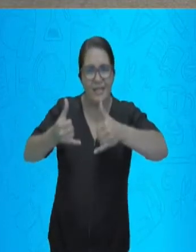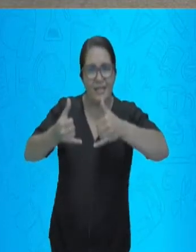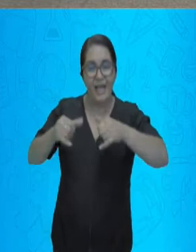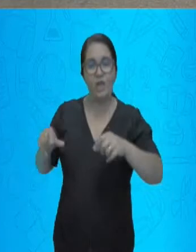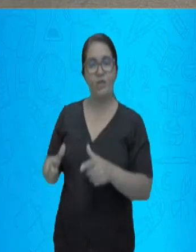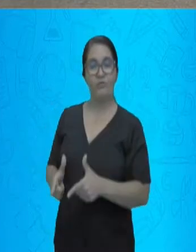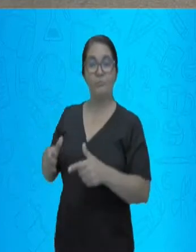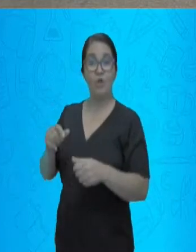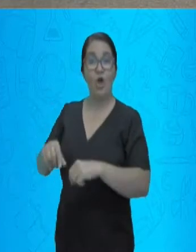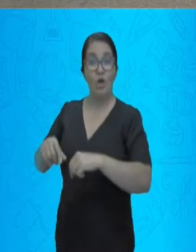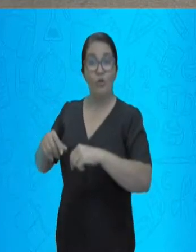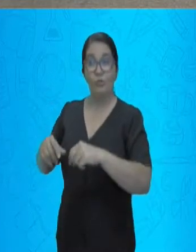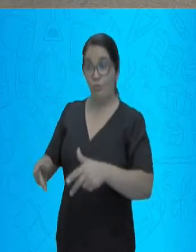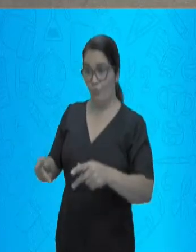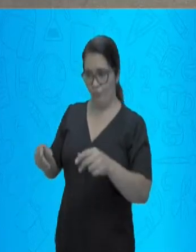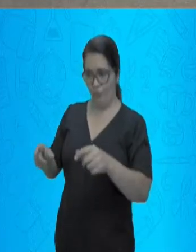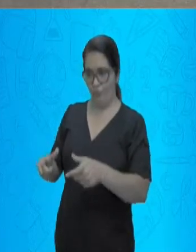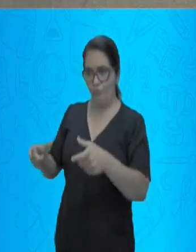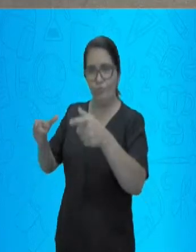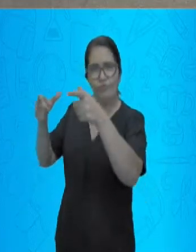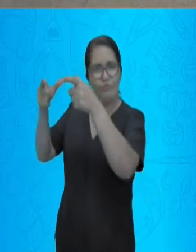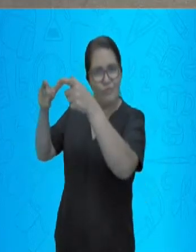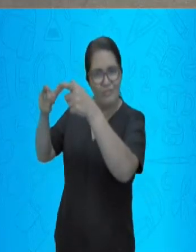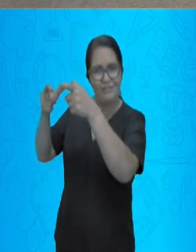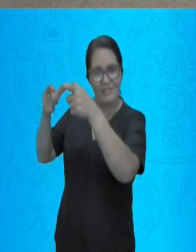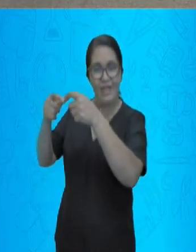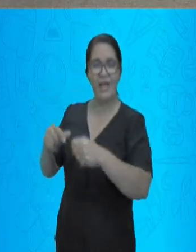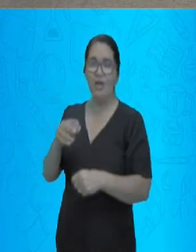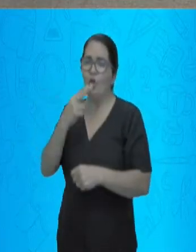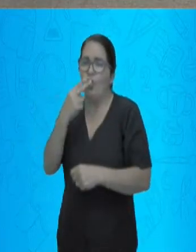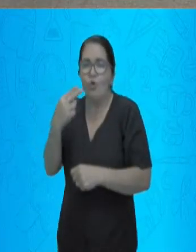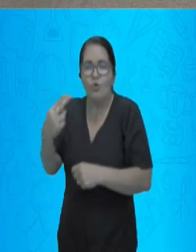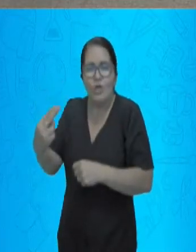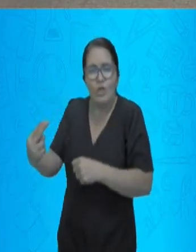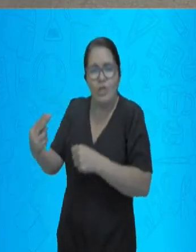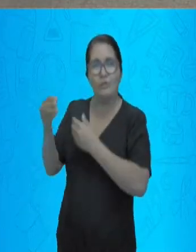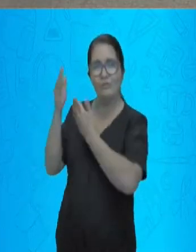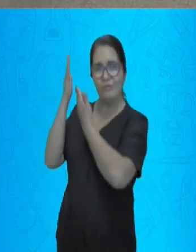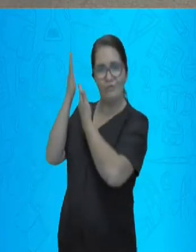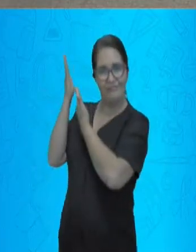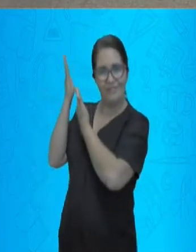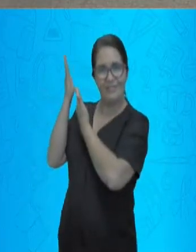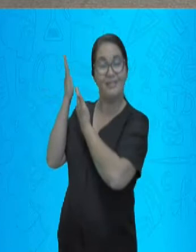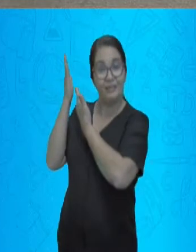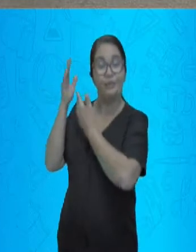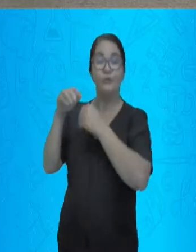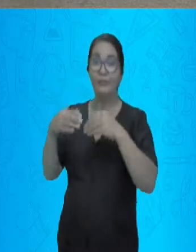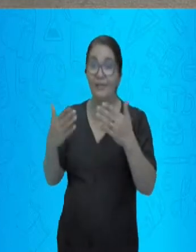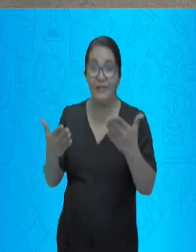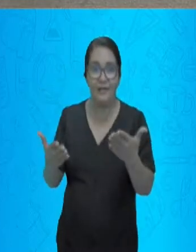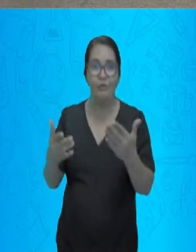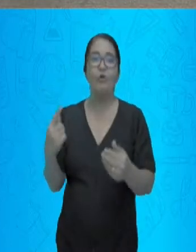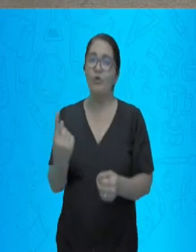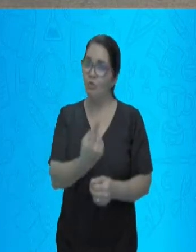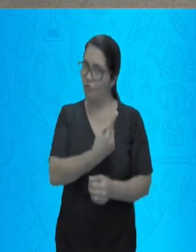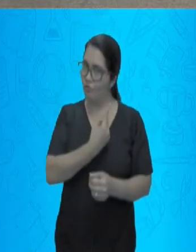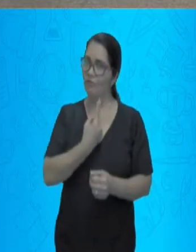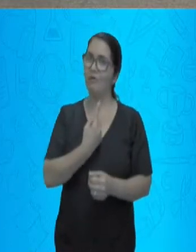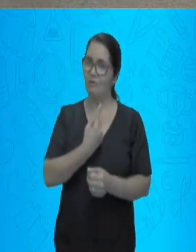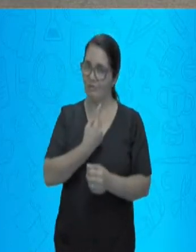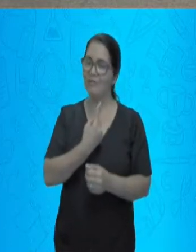vê em filmes. Mas substância química está muito mais próximo de nós. A gente precisa